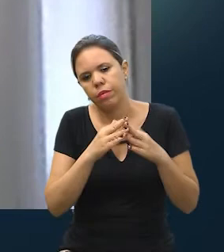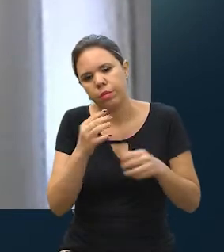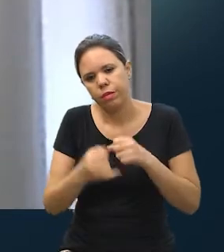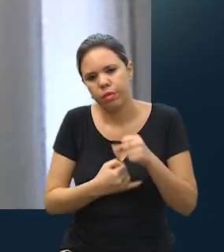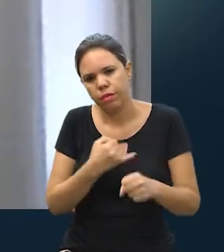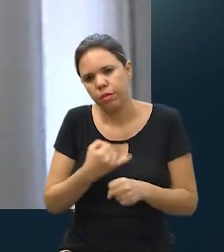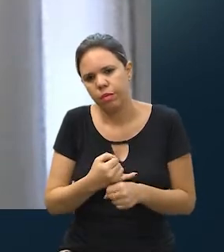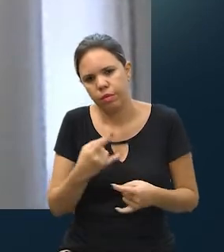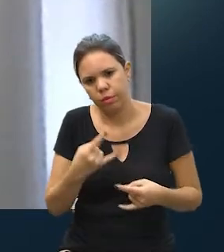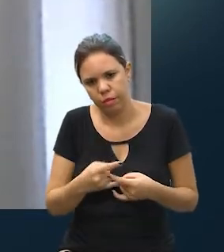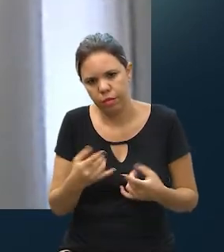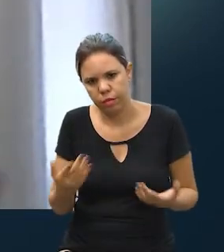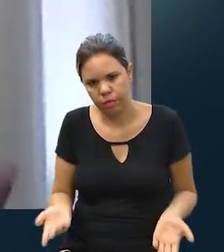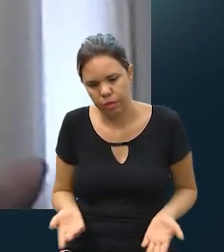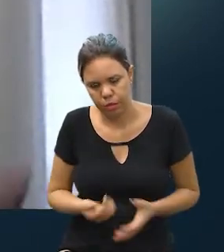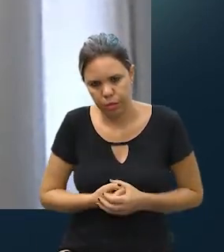né,